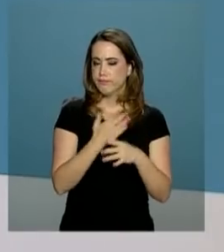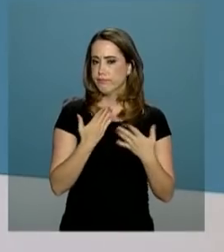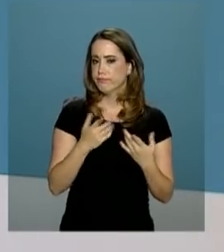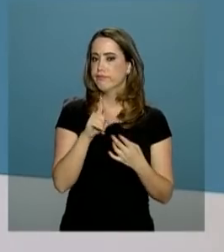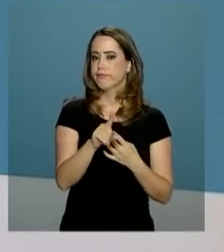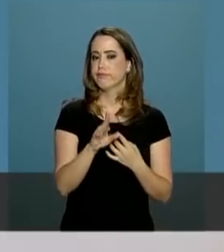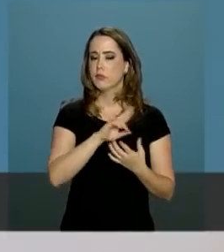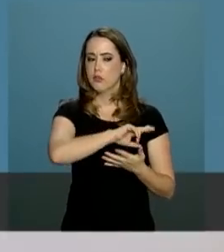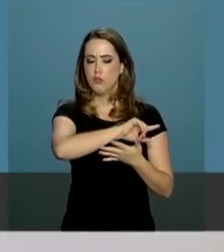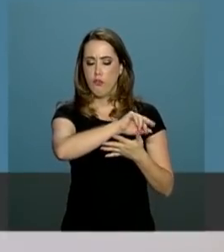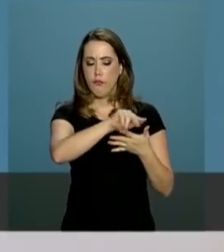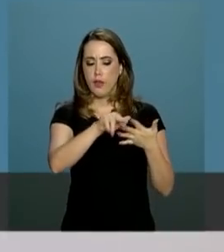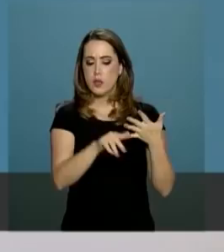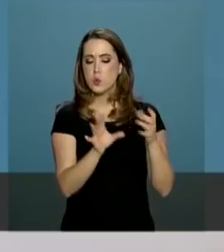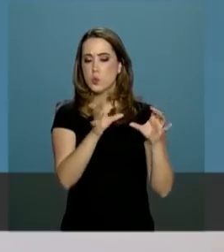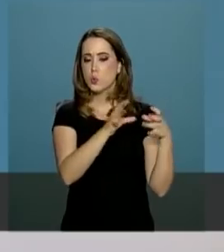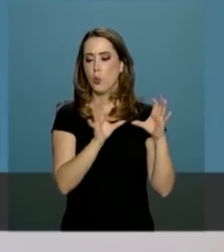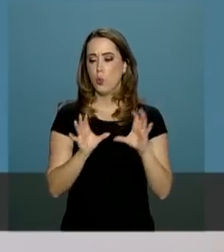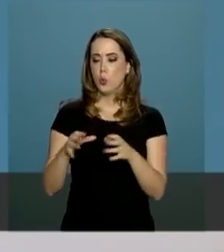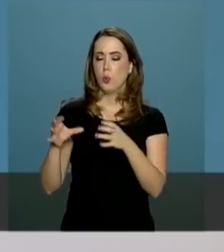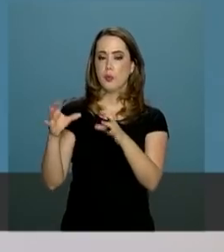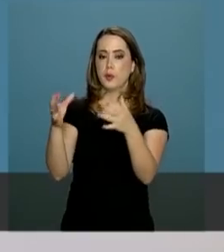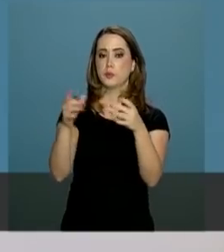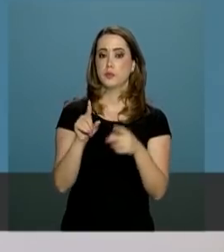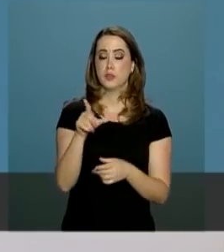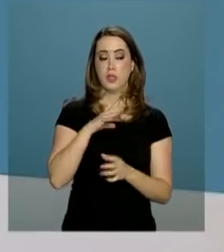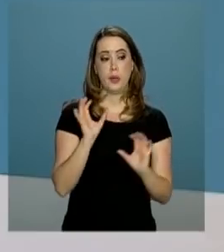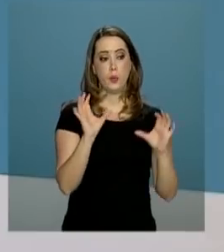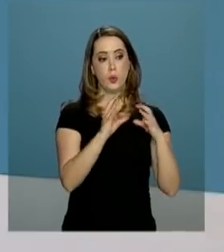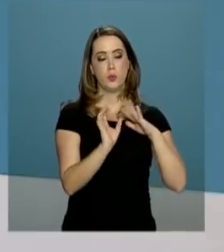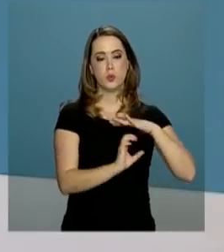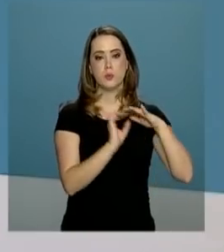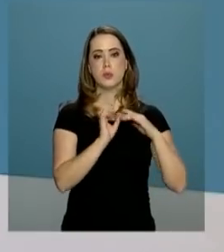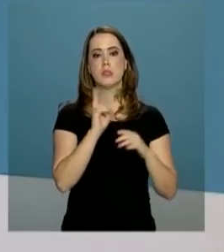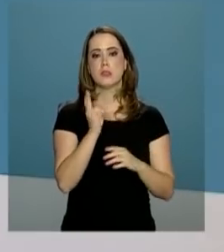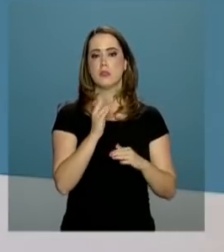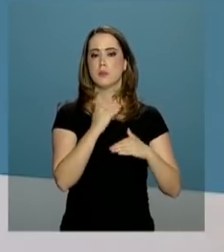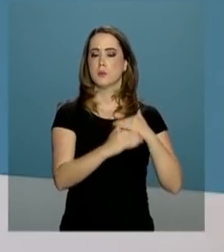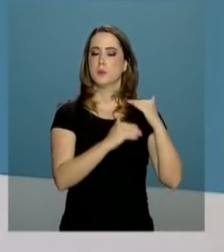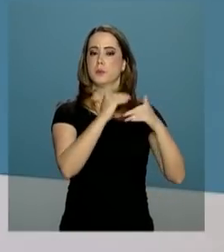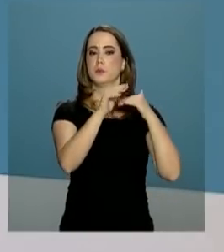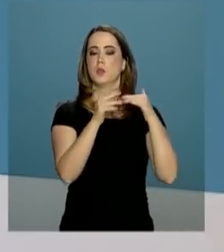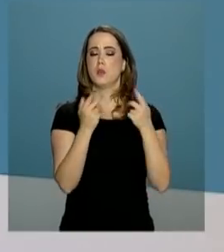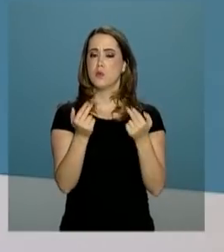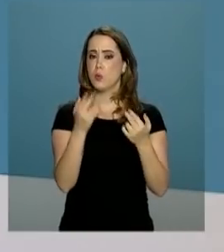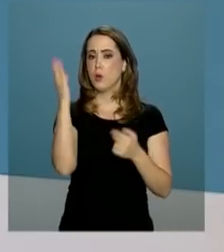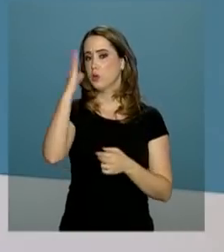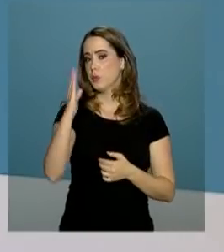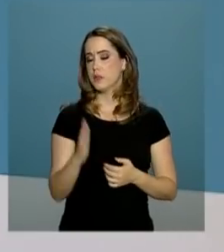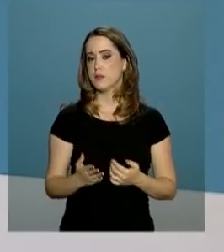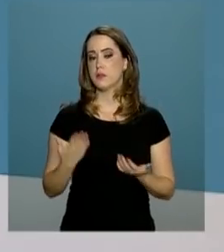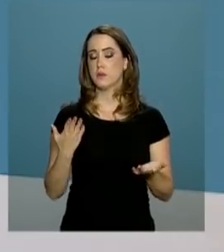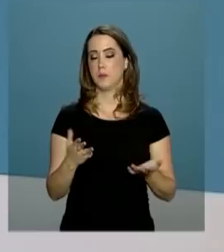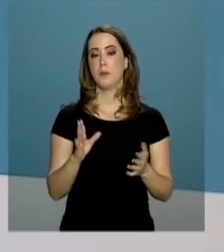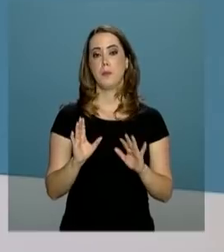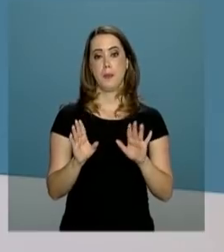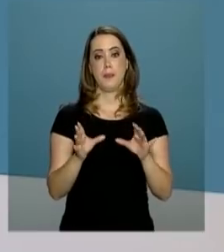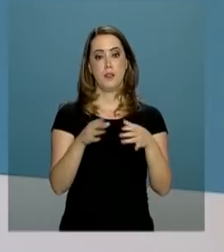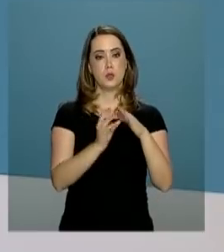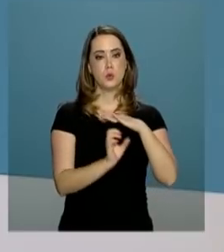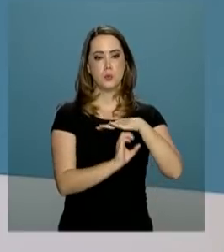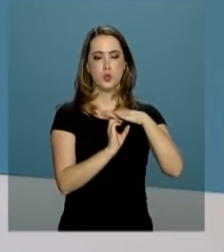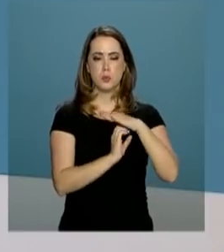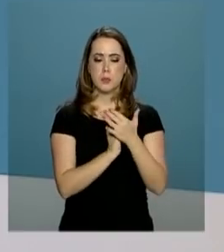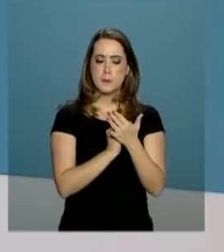Existe um segmento de empresas que é crescente no mundo inteiro e não é diferente no Brasil, que são essas startups que